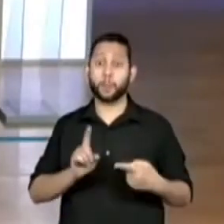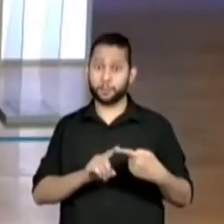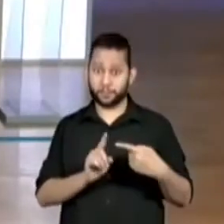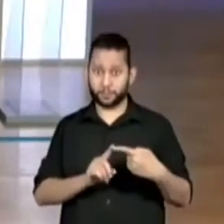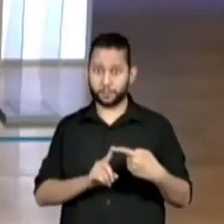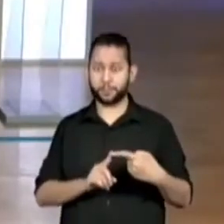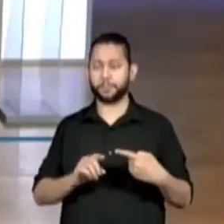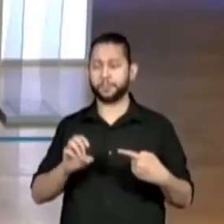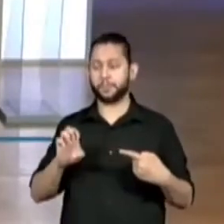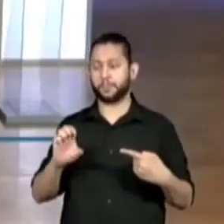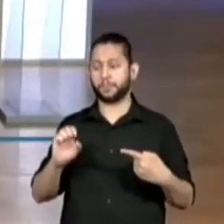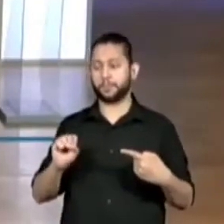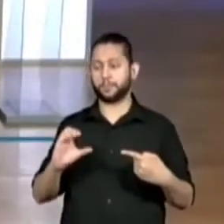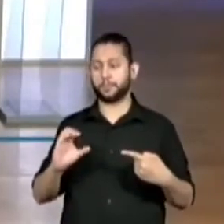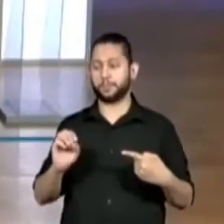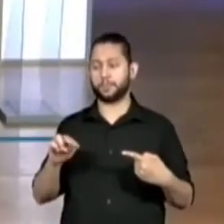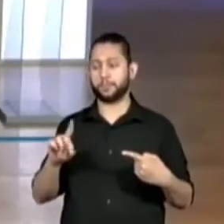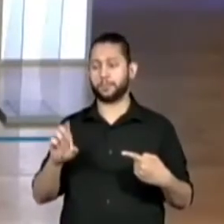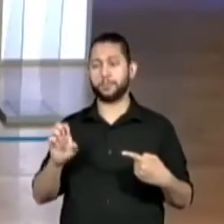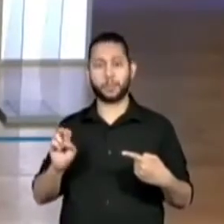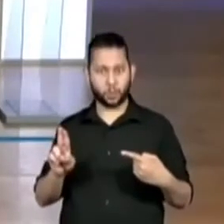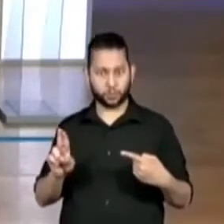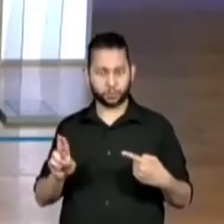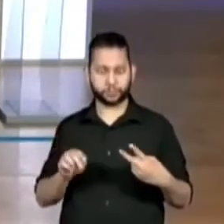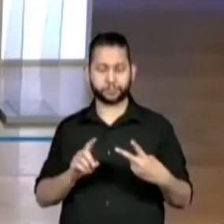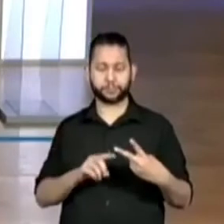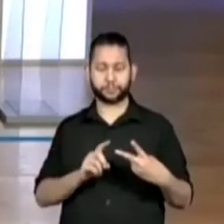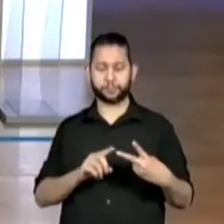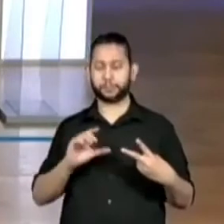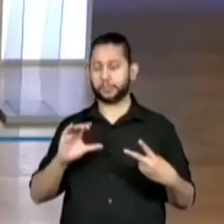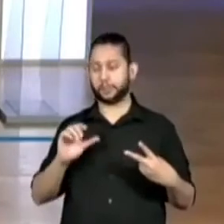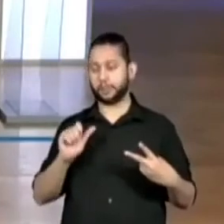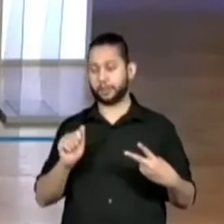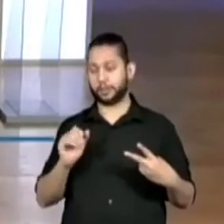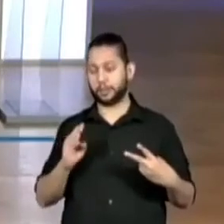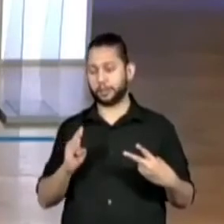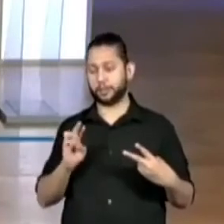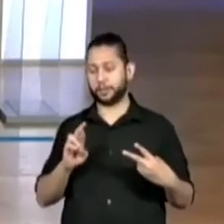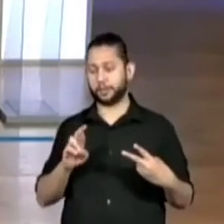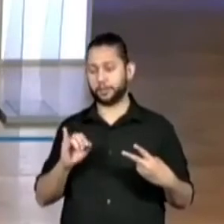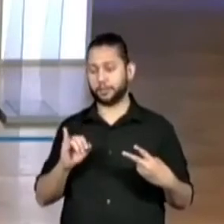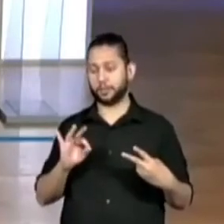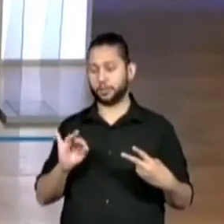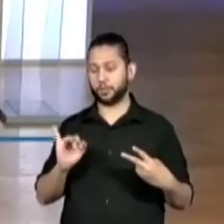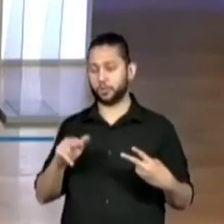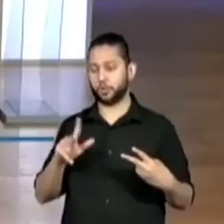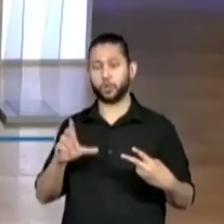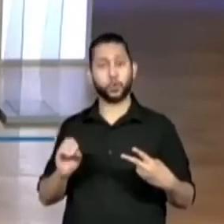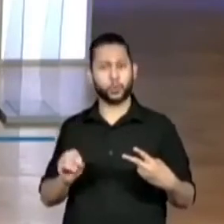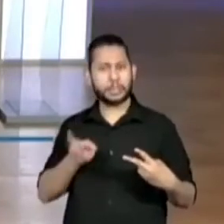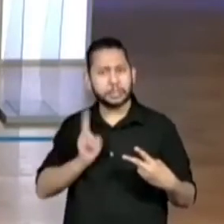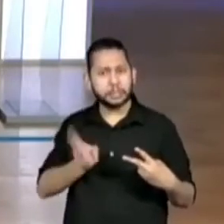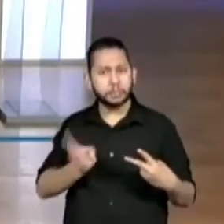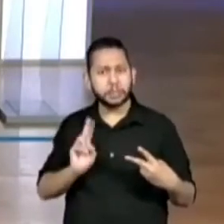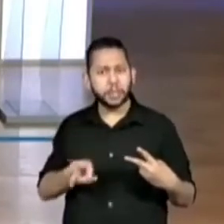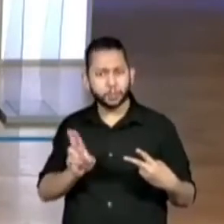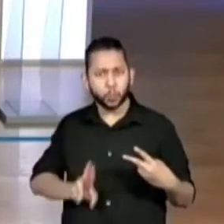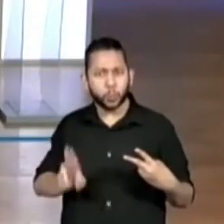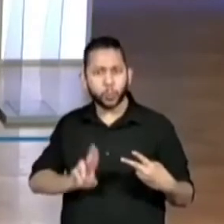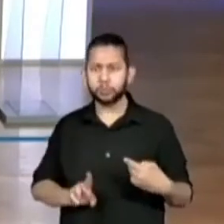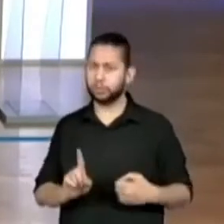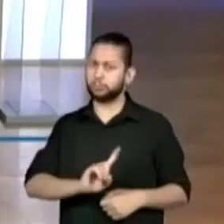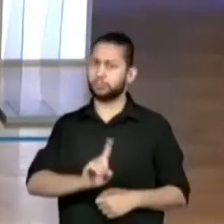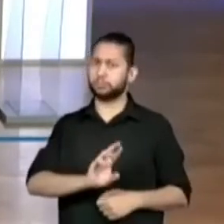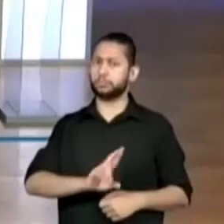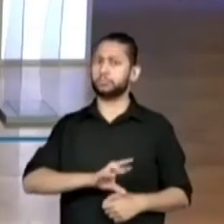Exatamente. Mas ele não ficou falando cabritinhos, né, professora? Toda hora não. E aí? Qual foi a estratégia